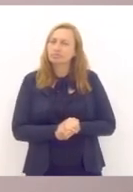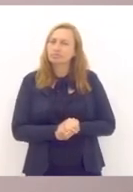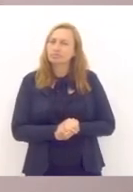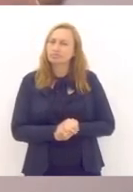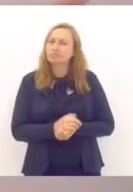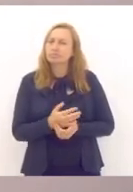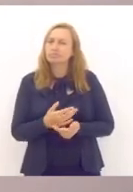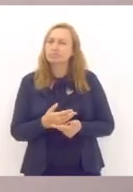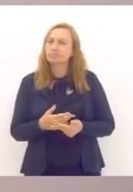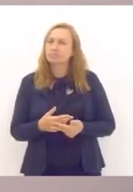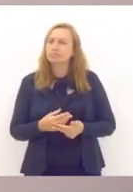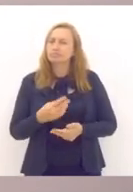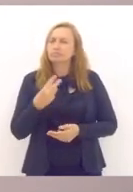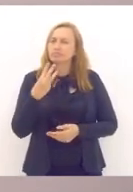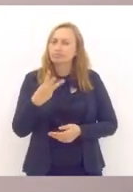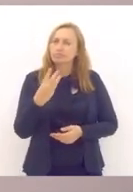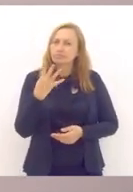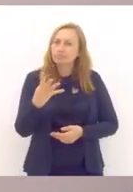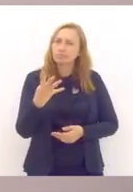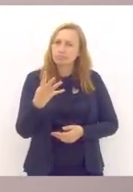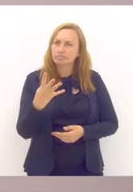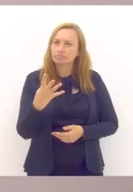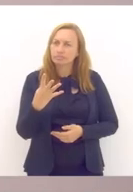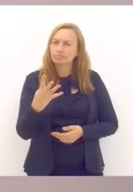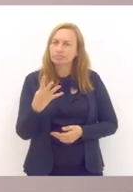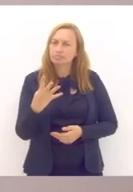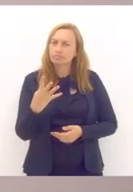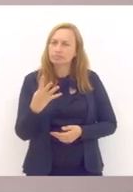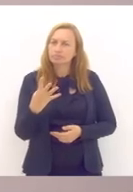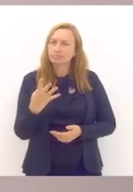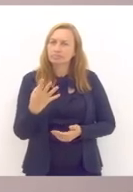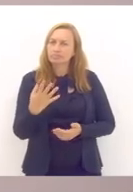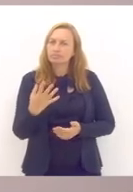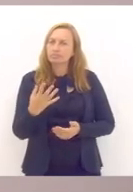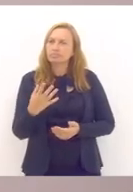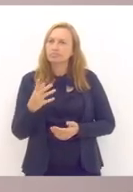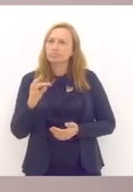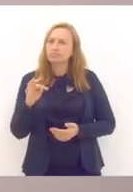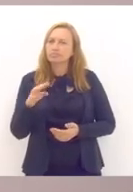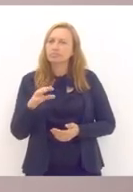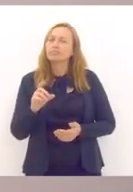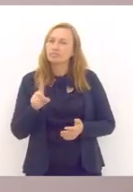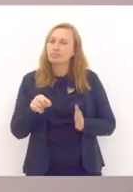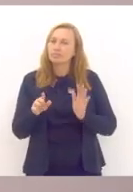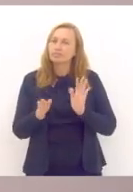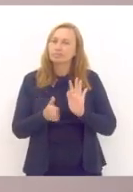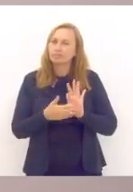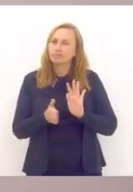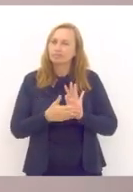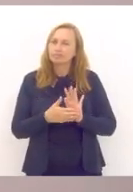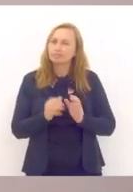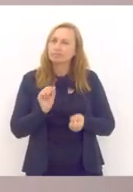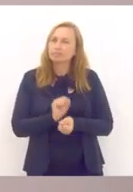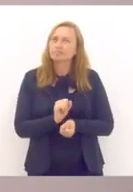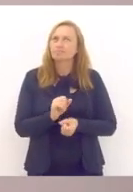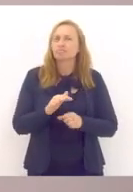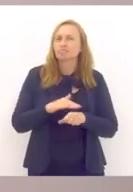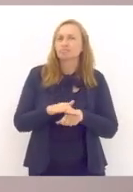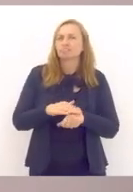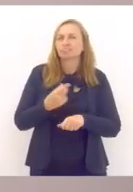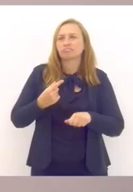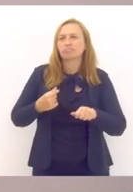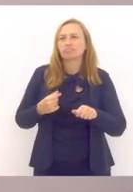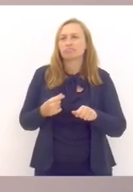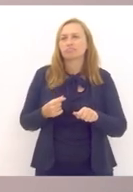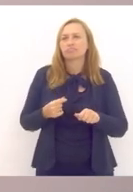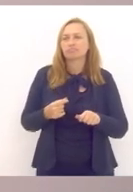ter uma 3-4 faixas de alíquota, isso é uma proposta, talvez seja interessante. E aí a gente para com essa conversa de benefício